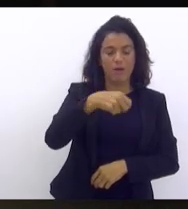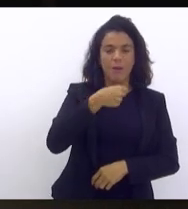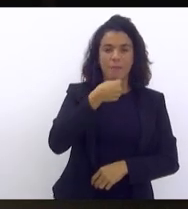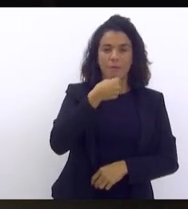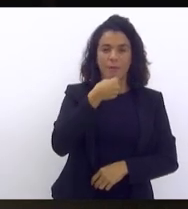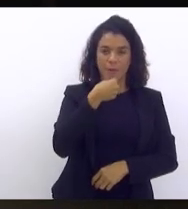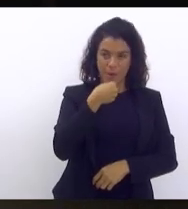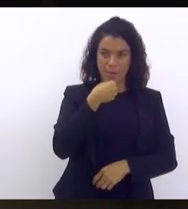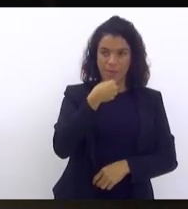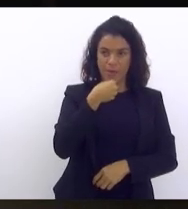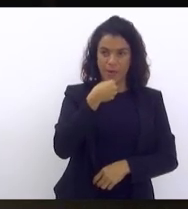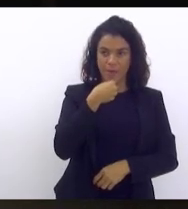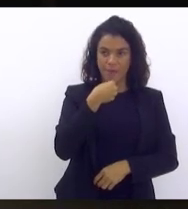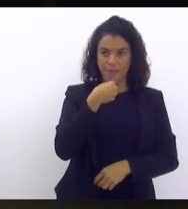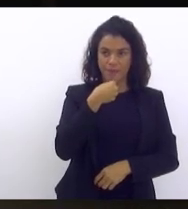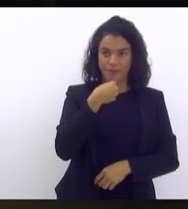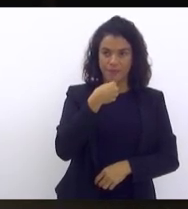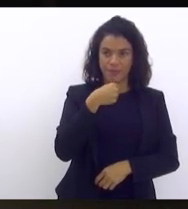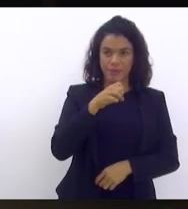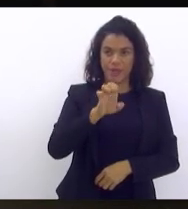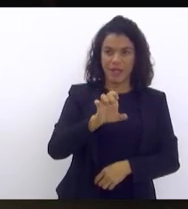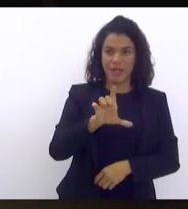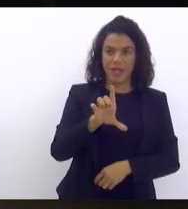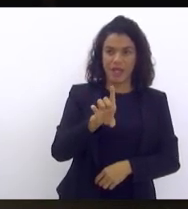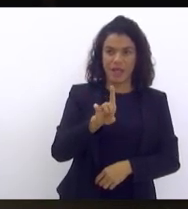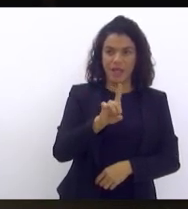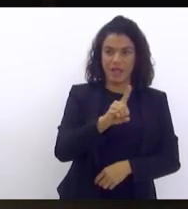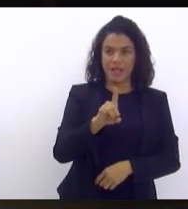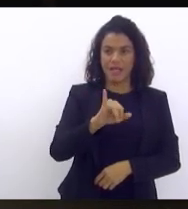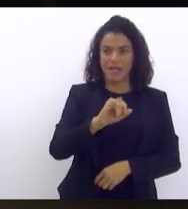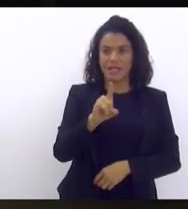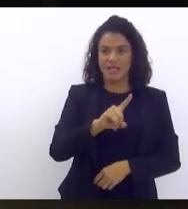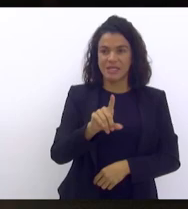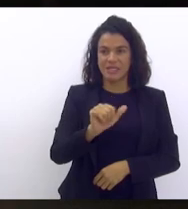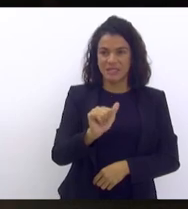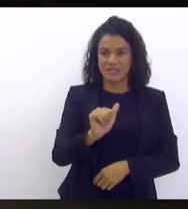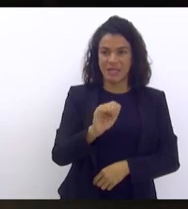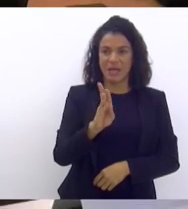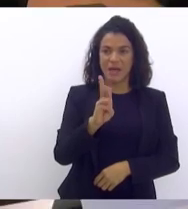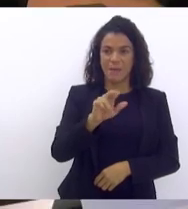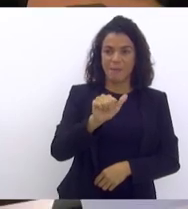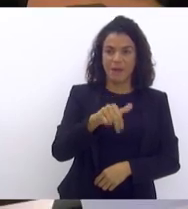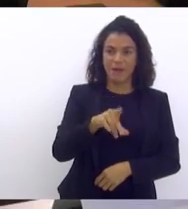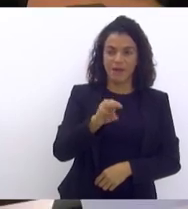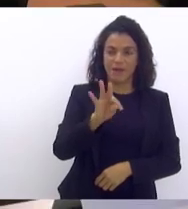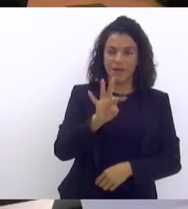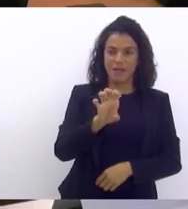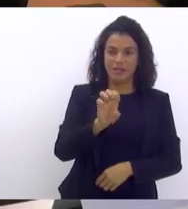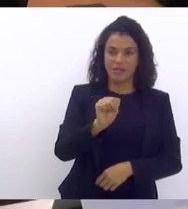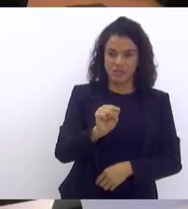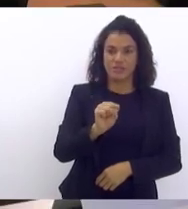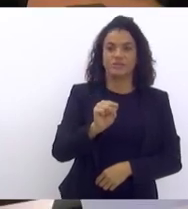chama Elis Abrantes. Elis Abrantes.